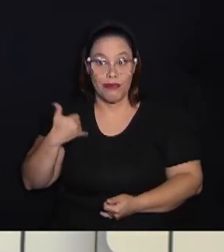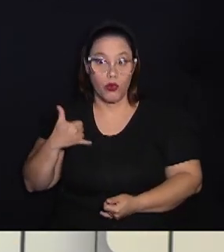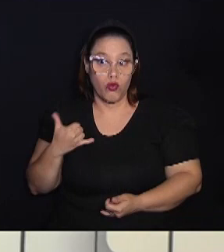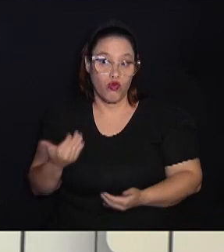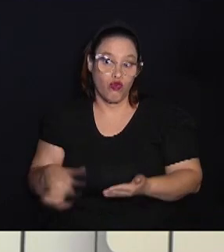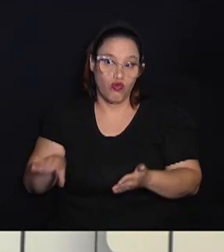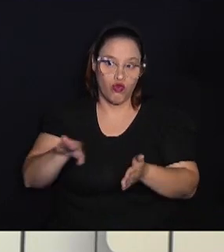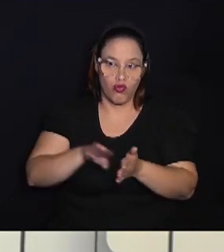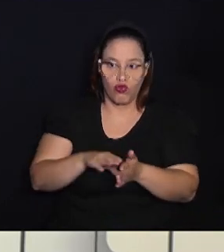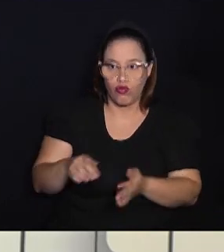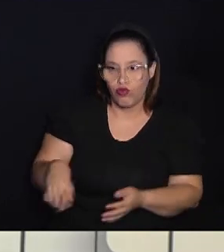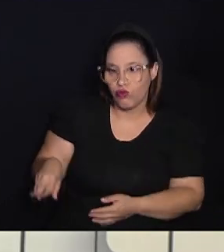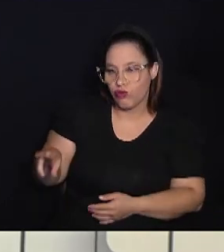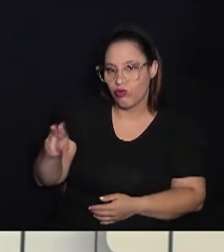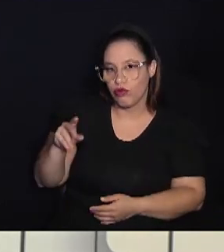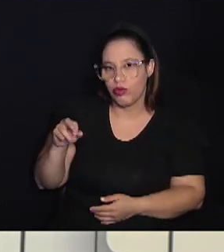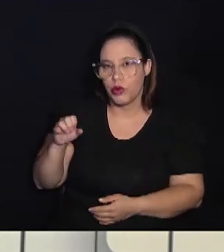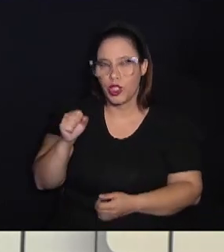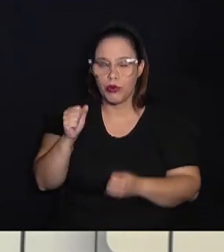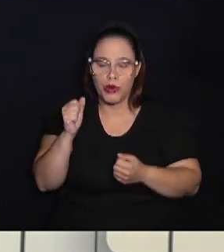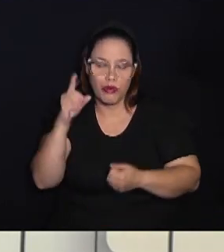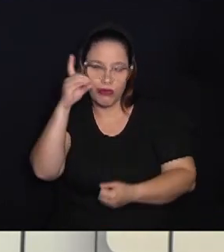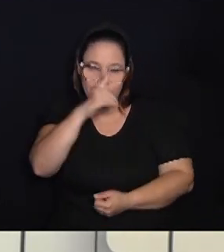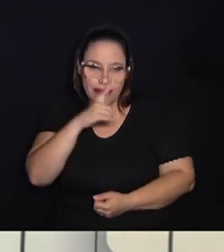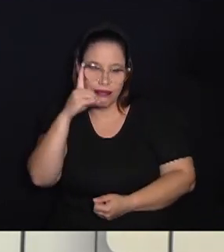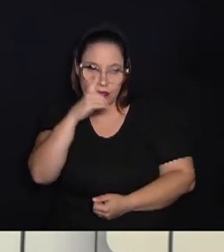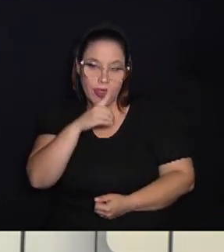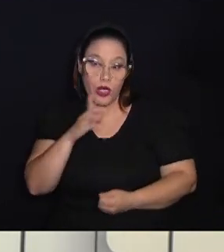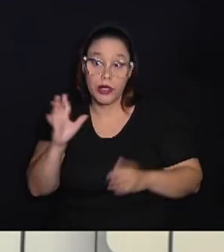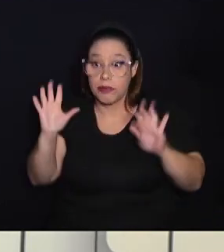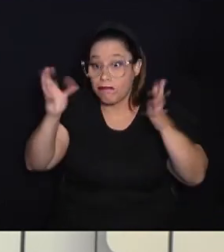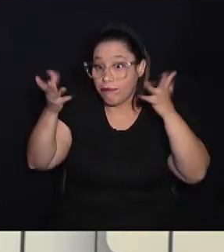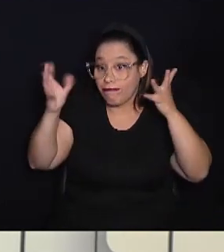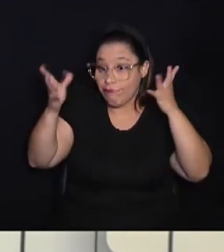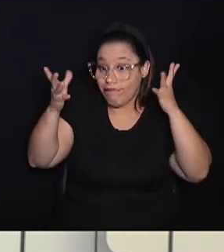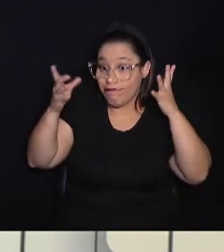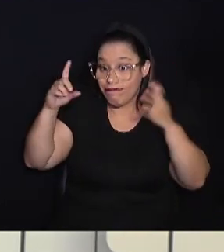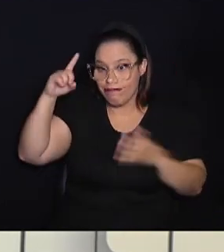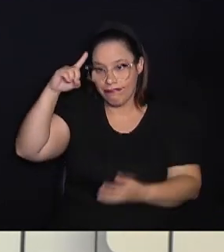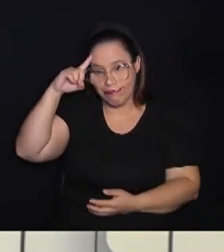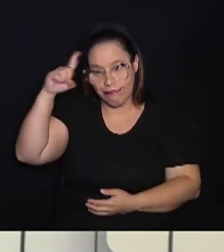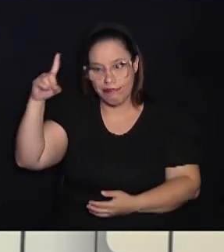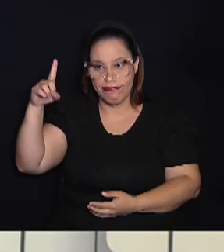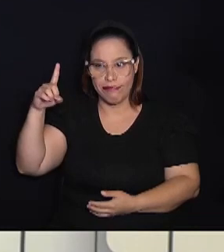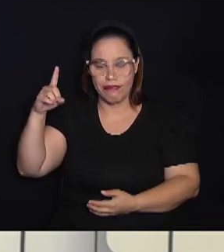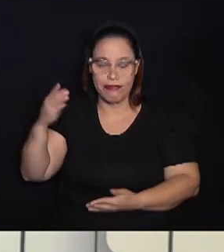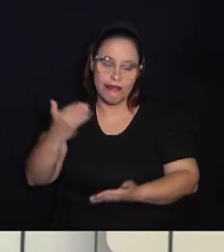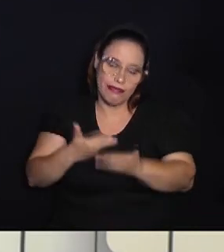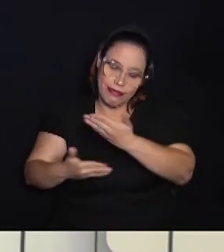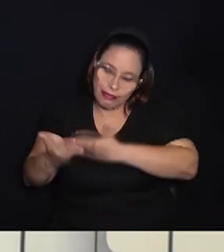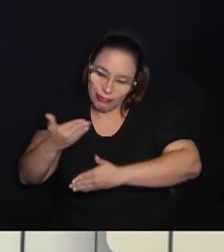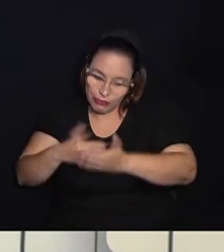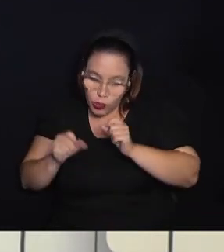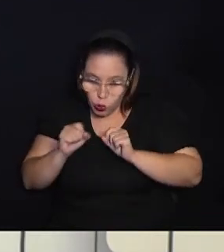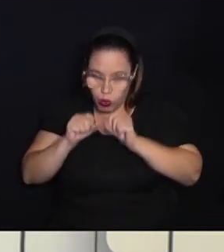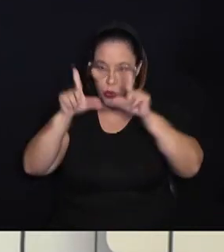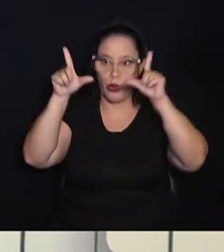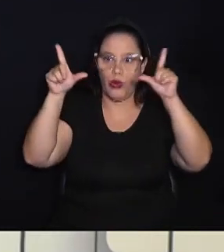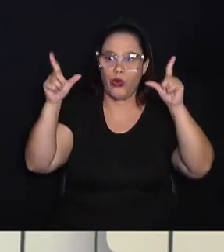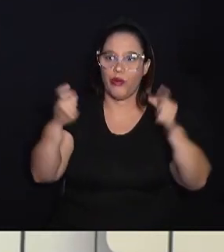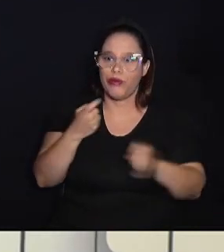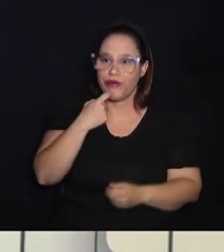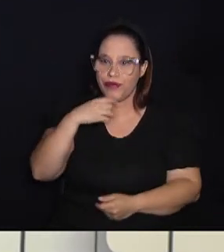último domingo, dia 14 de julho, e para celebrar esta data, destacar e compartilhar a história da cidade com